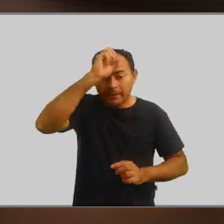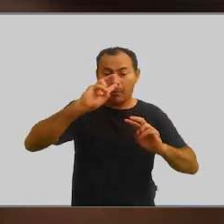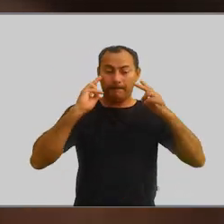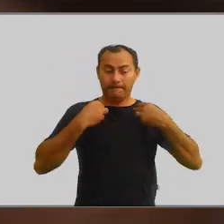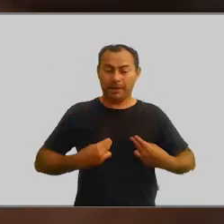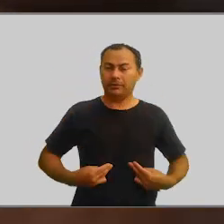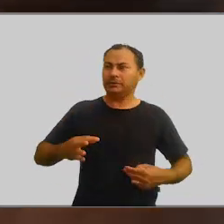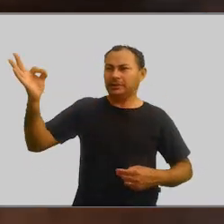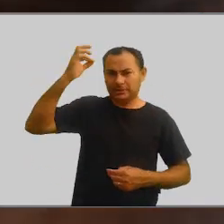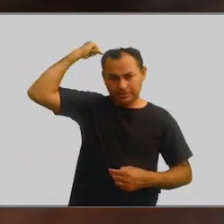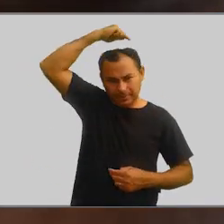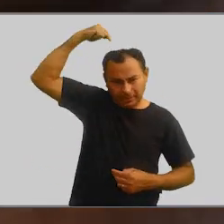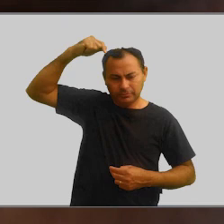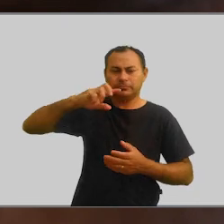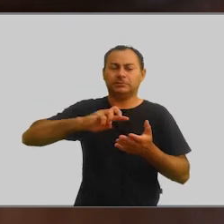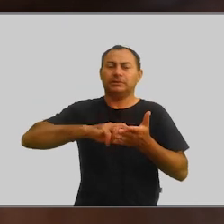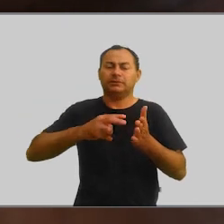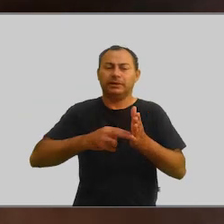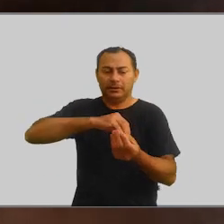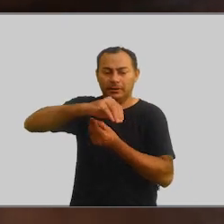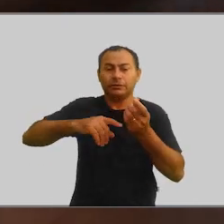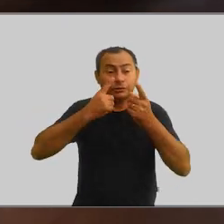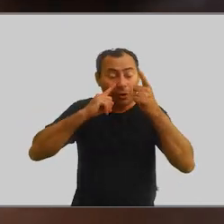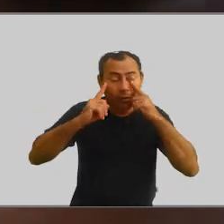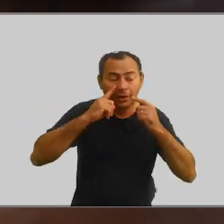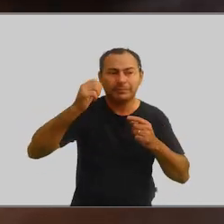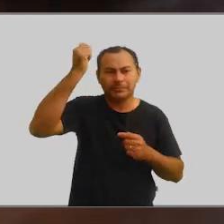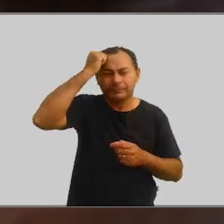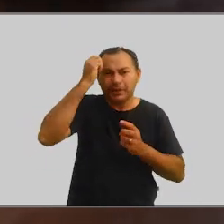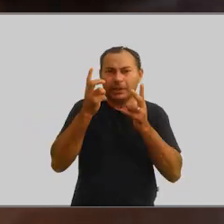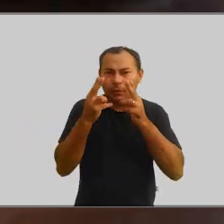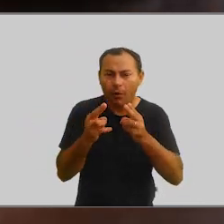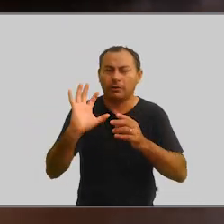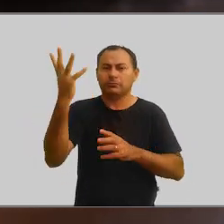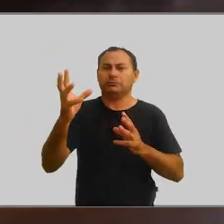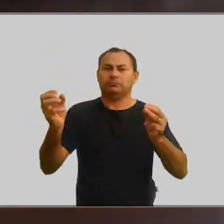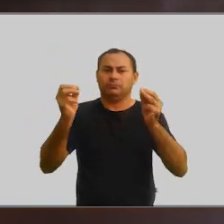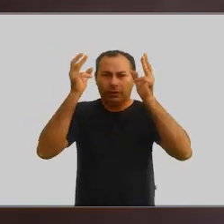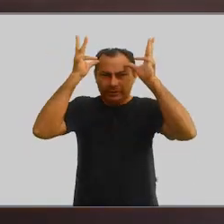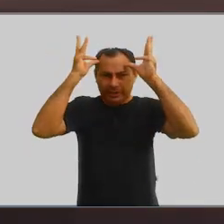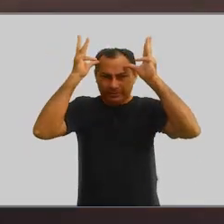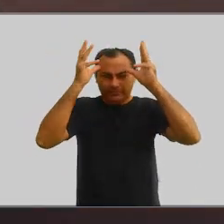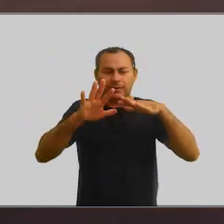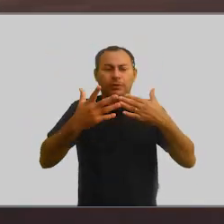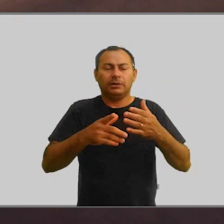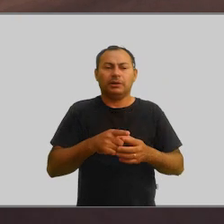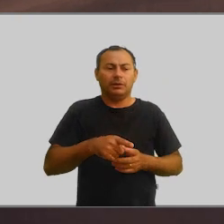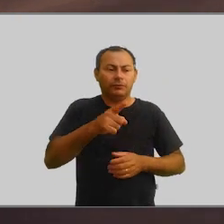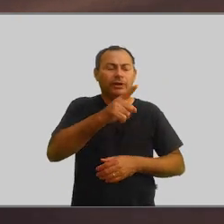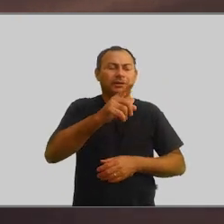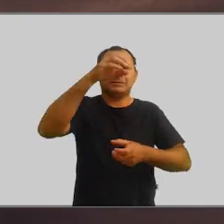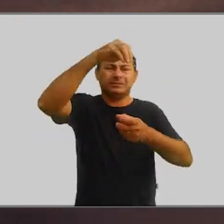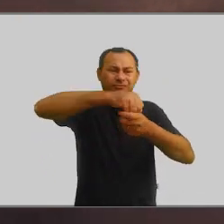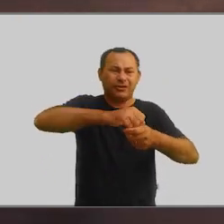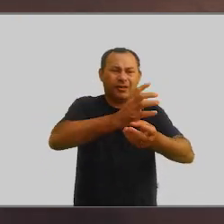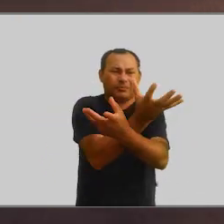espírito envolve realmente muito choro. O mesmo aconteceu com Moisés. Provavelmente, quando ele foi para o meio